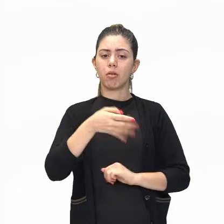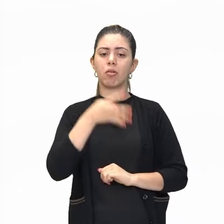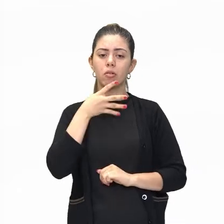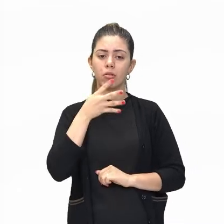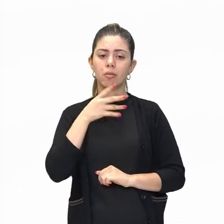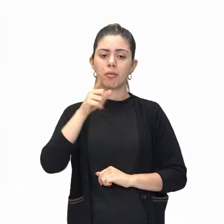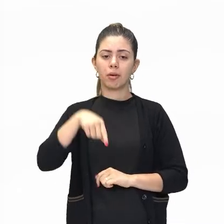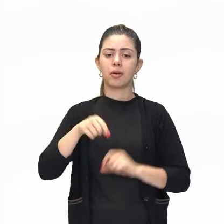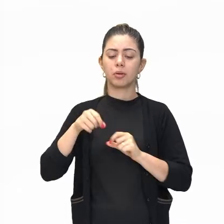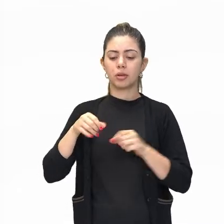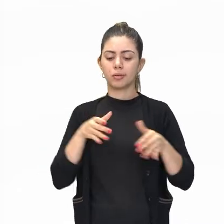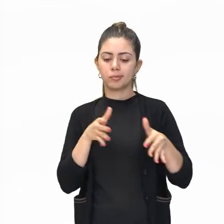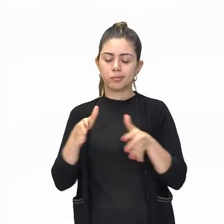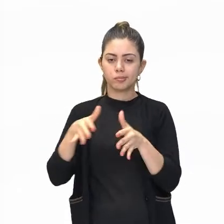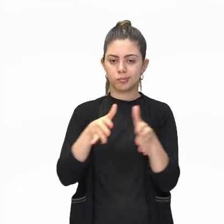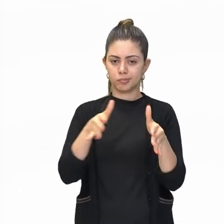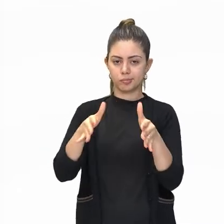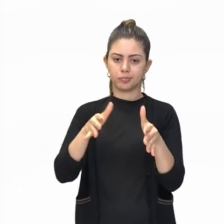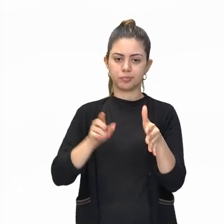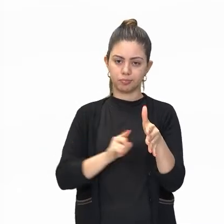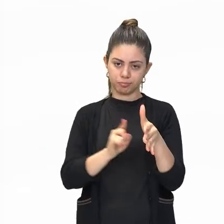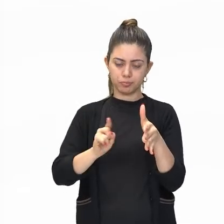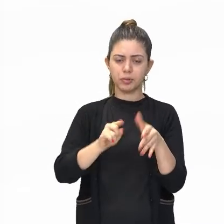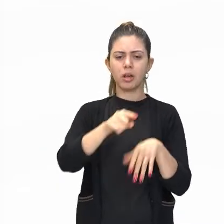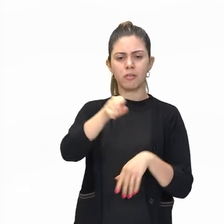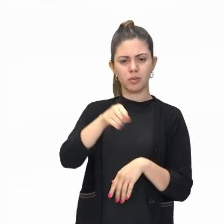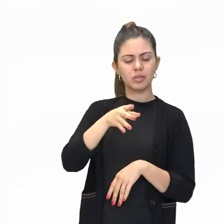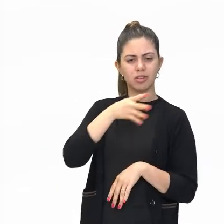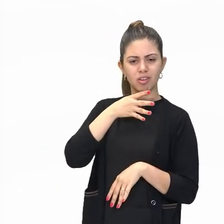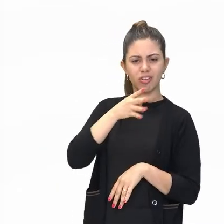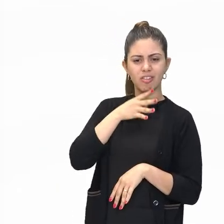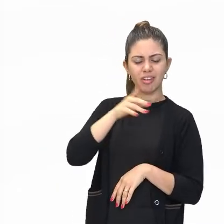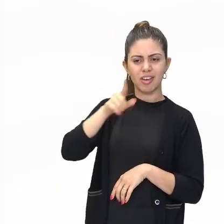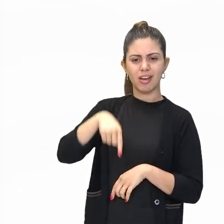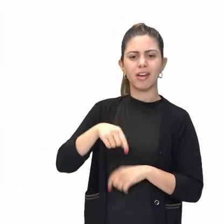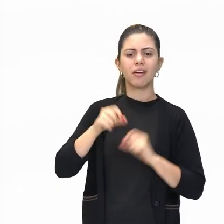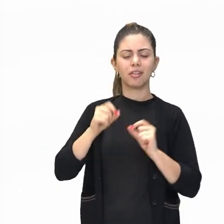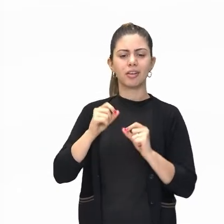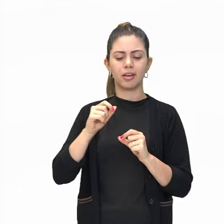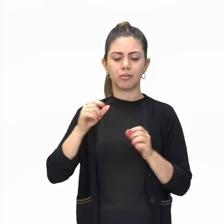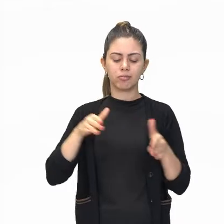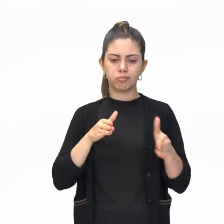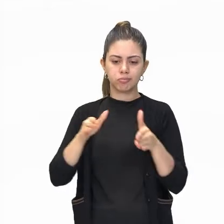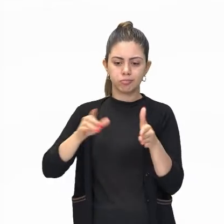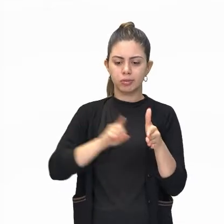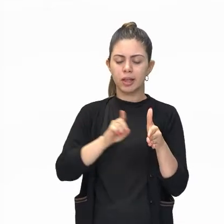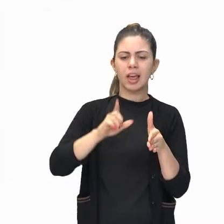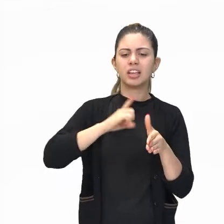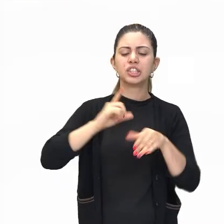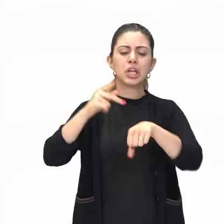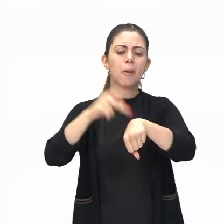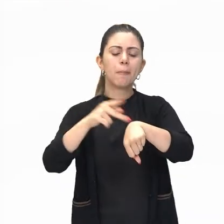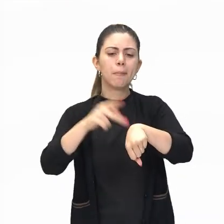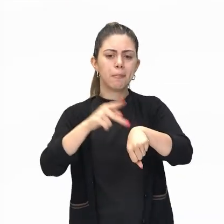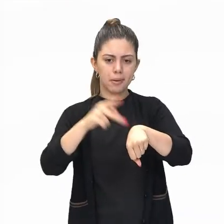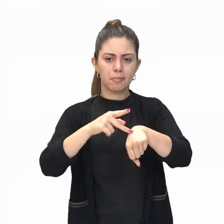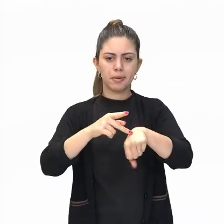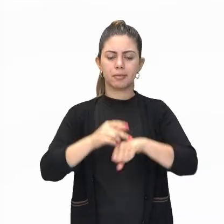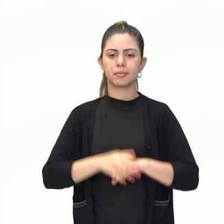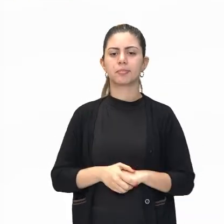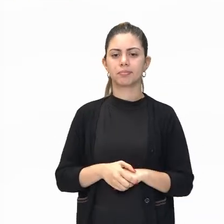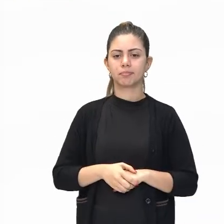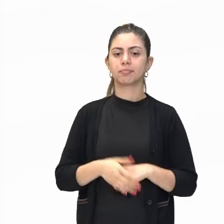No Meio do Caminho. Não sei se vocês sabem aí aquele que é no meio do caminho tinha uma pedra no meio do